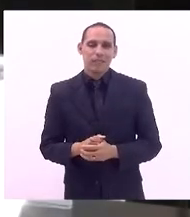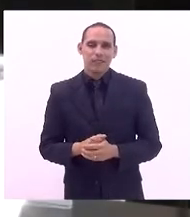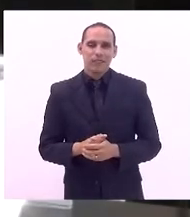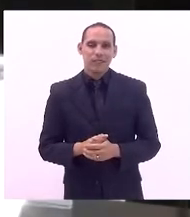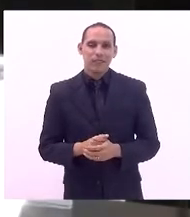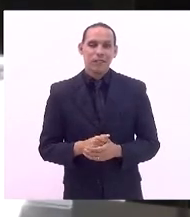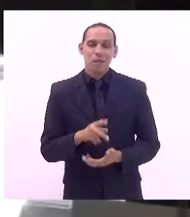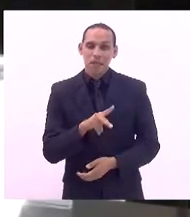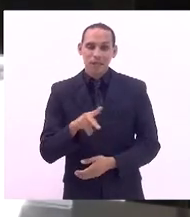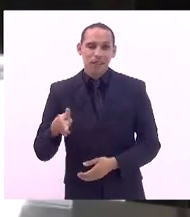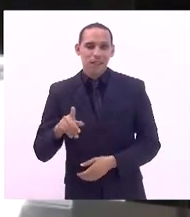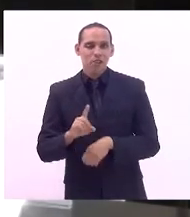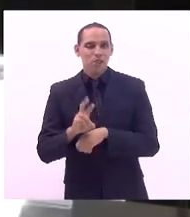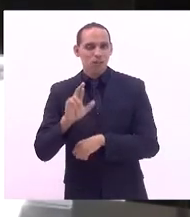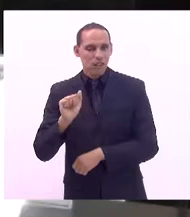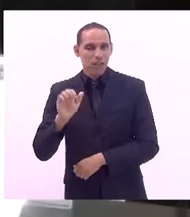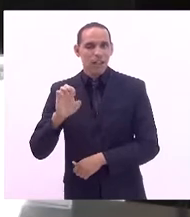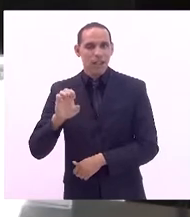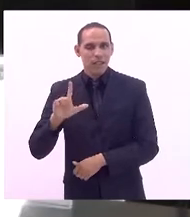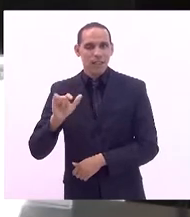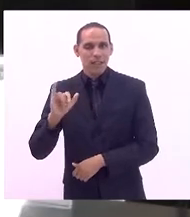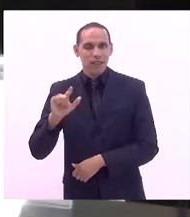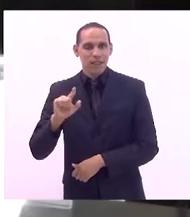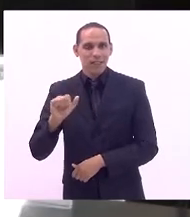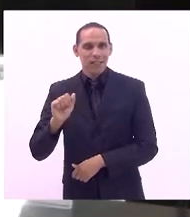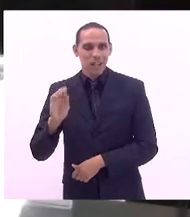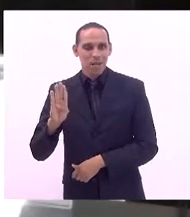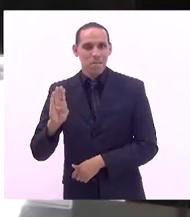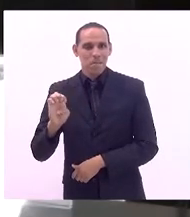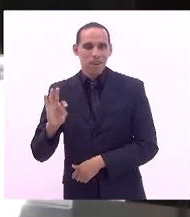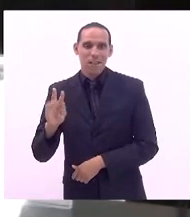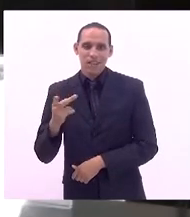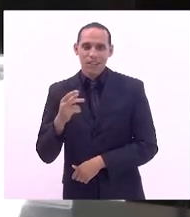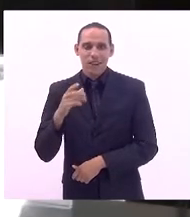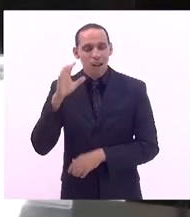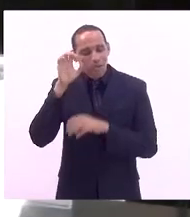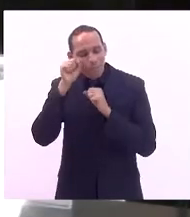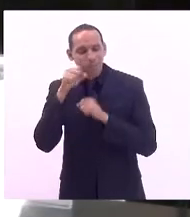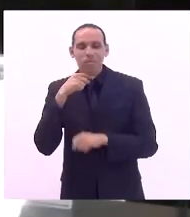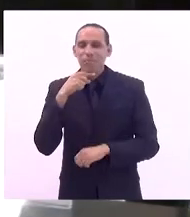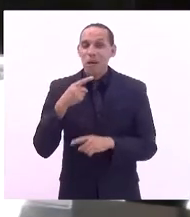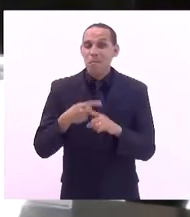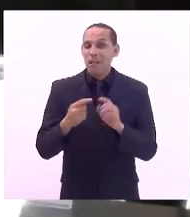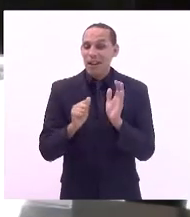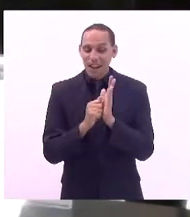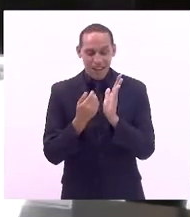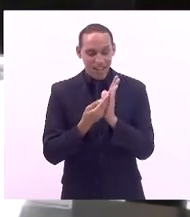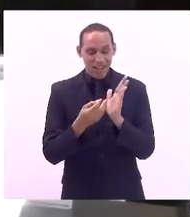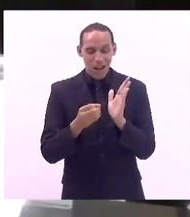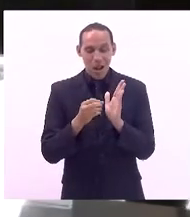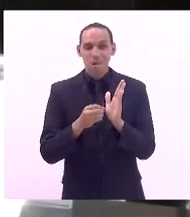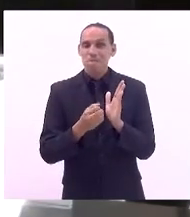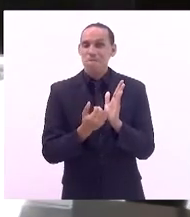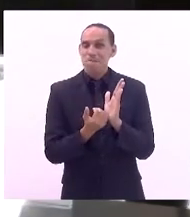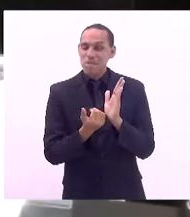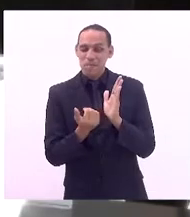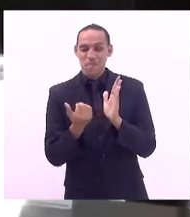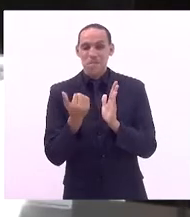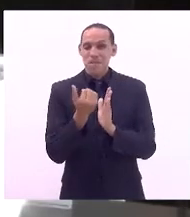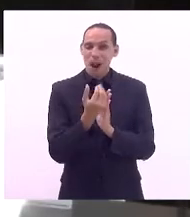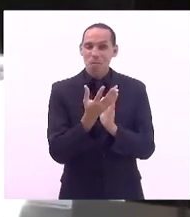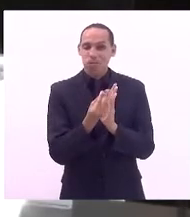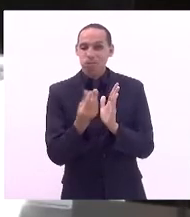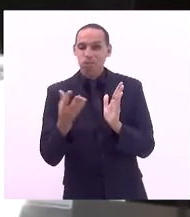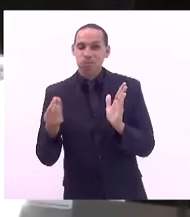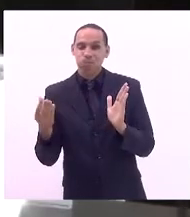presidente Doutora Elizabeth já não consegue mais dormir agenda tão cheia né Kátia tão cheio